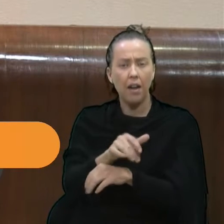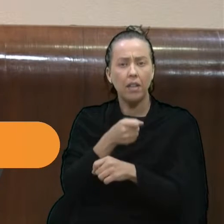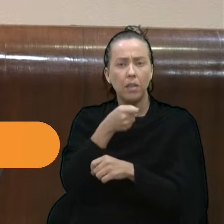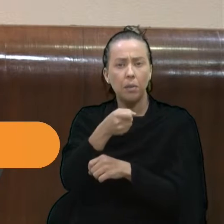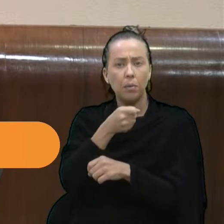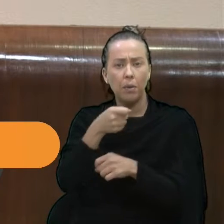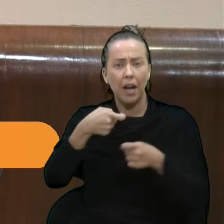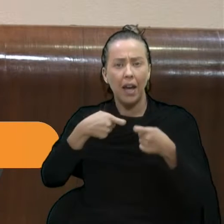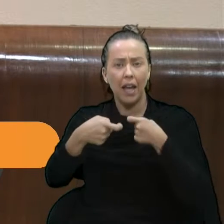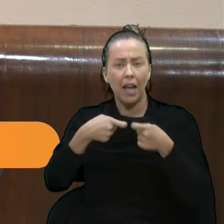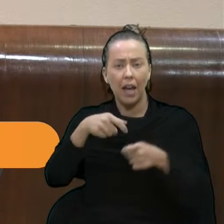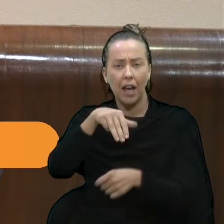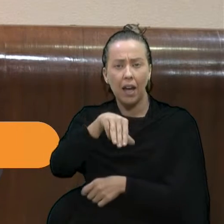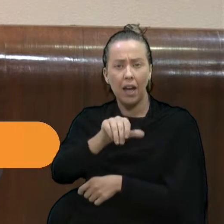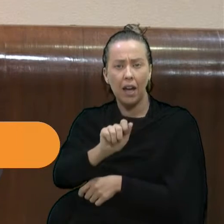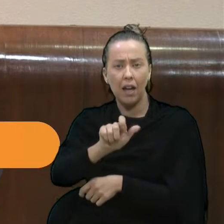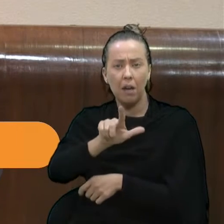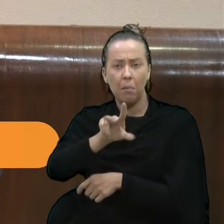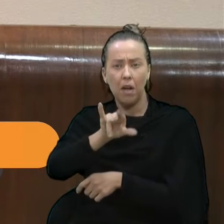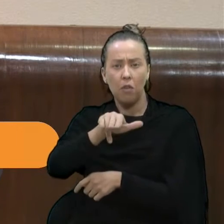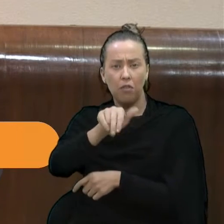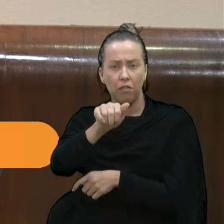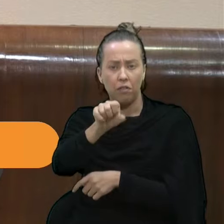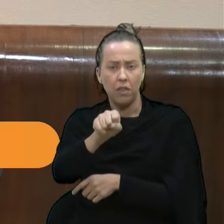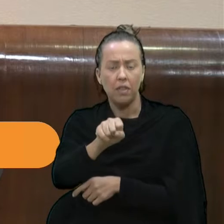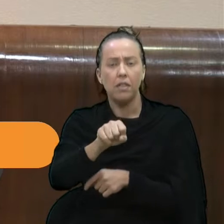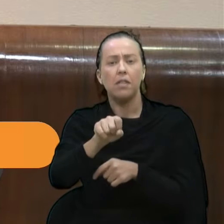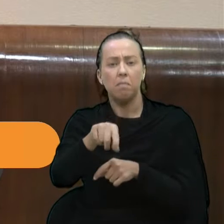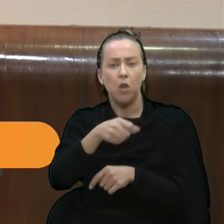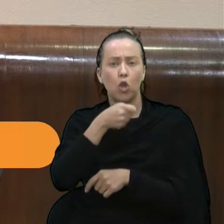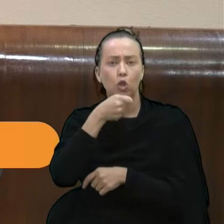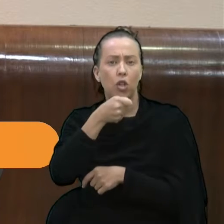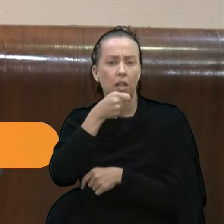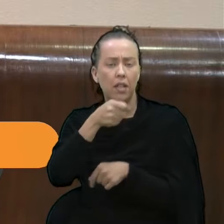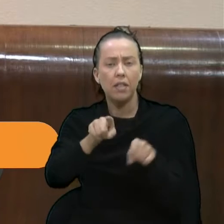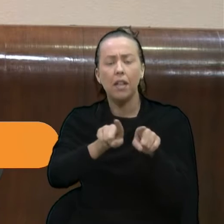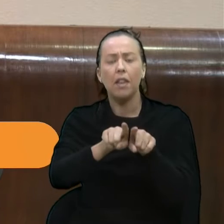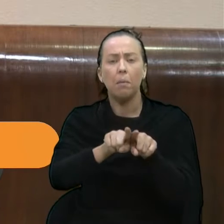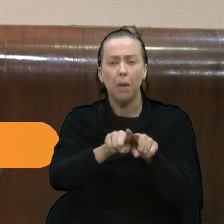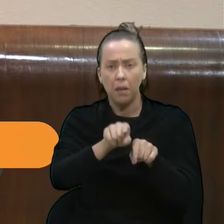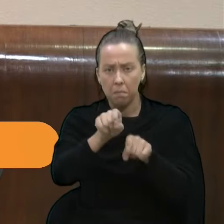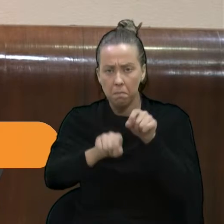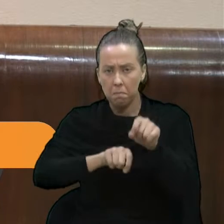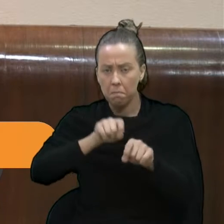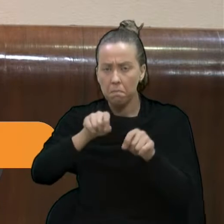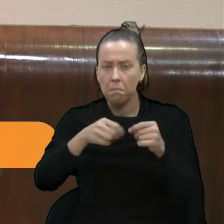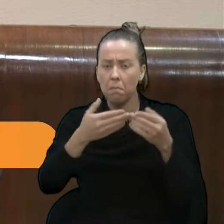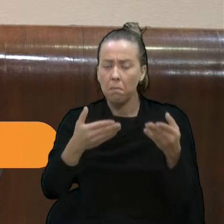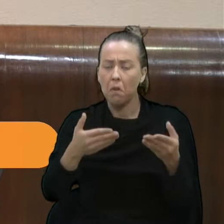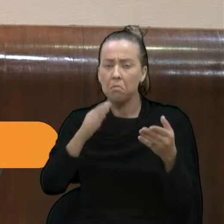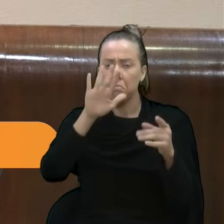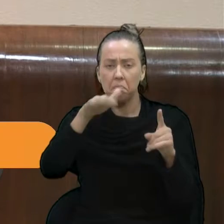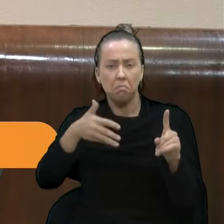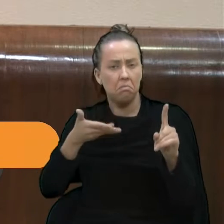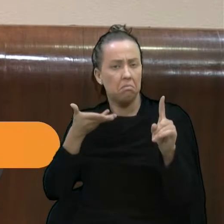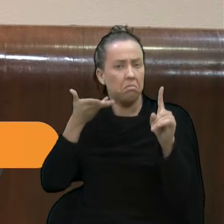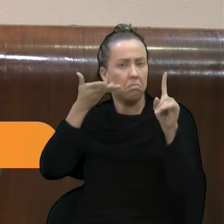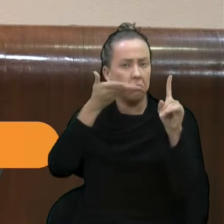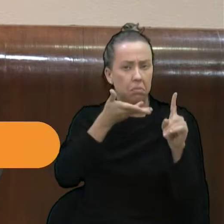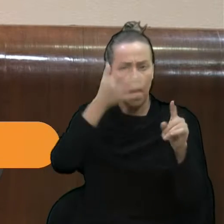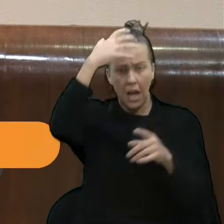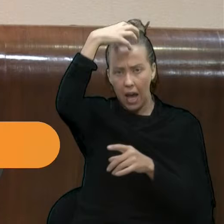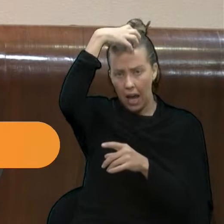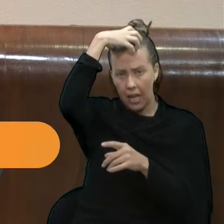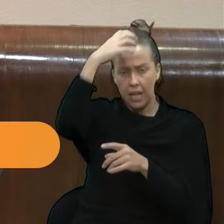Guerra das Malvinas. Foi jornalista que recebeu a condecoração pela Rainha